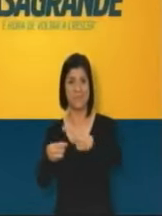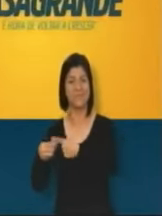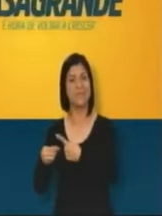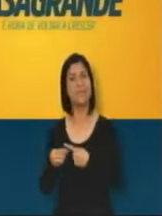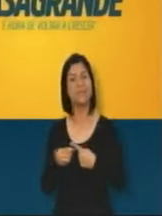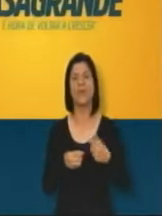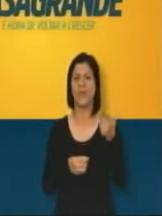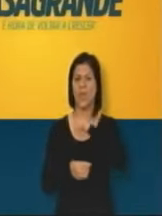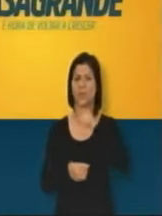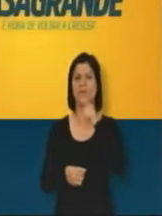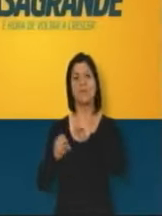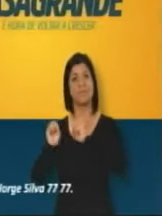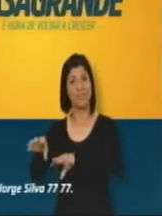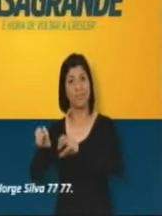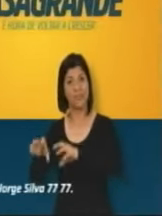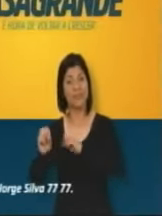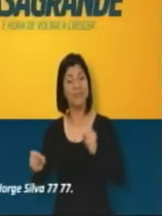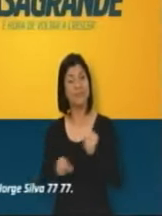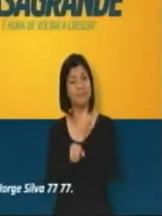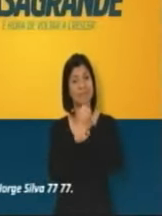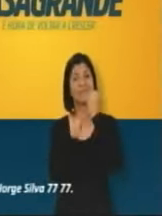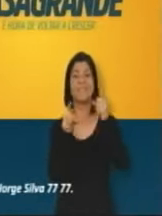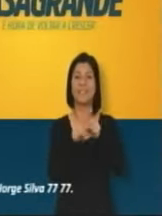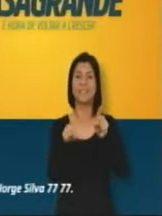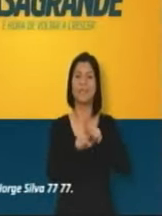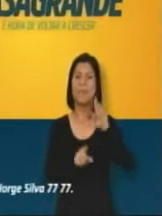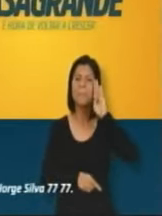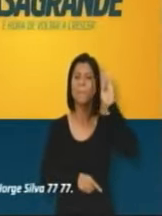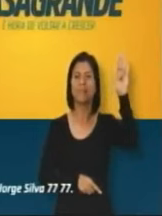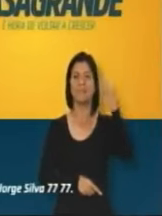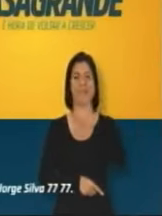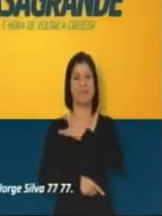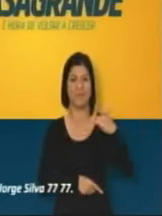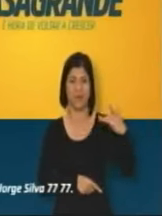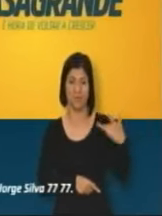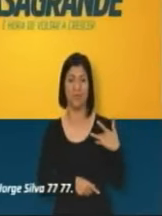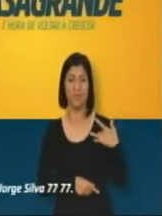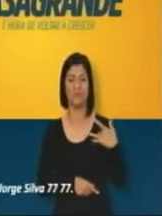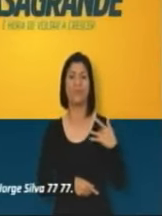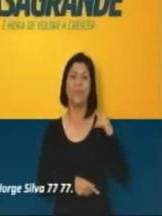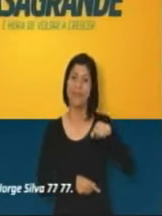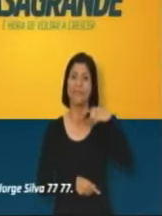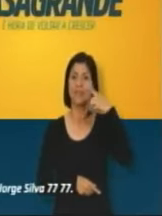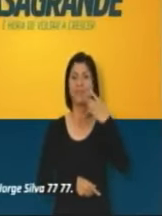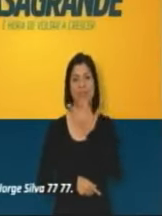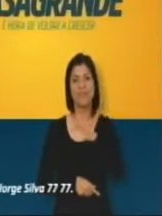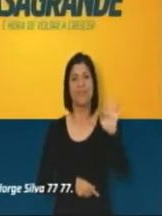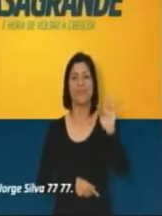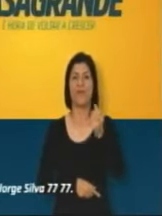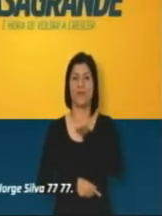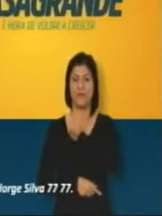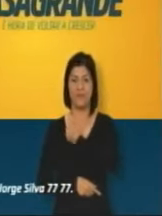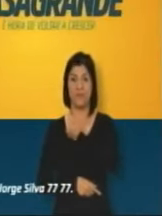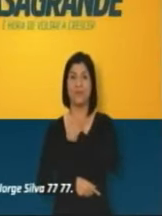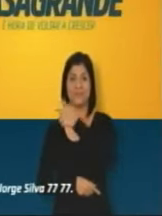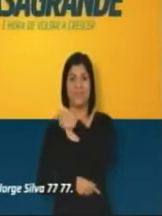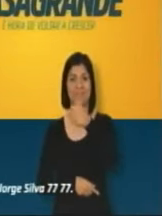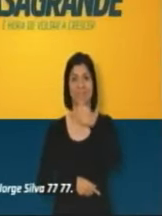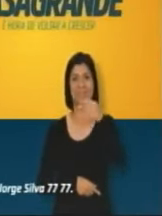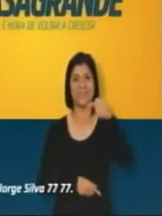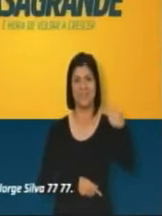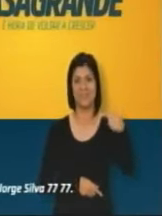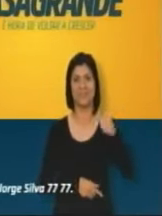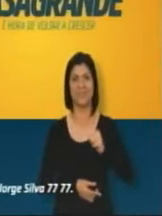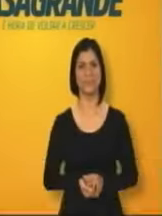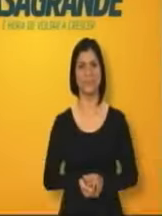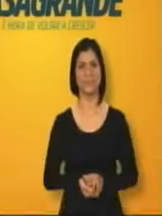investirem em educação, infraestrutura e principalmente na saúde. Deputado Federal, Dr. Jorge Silva,